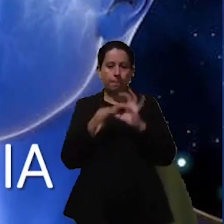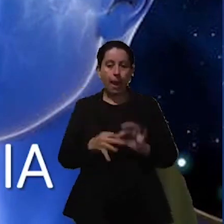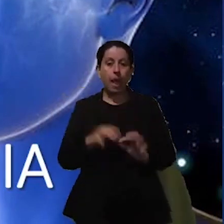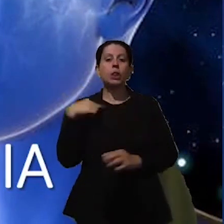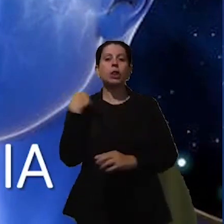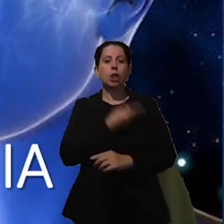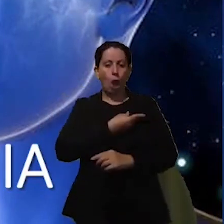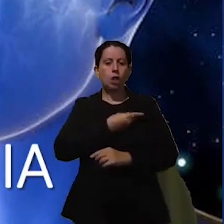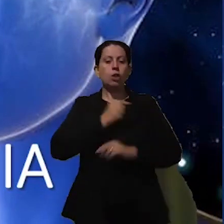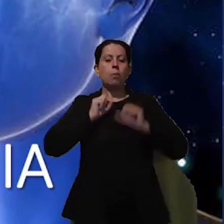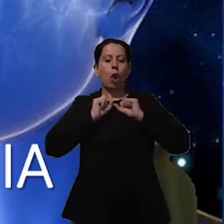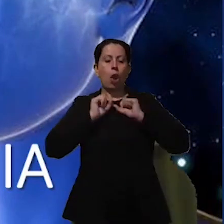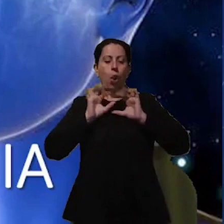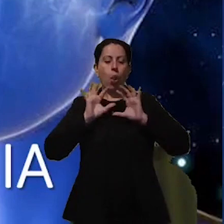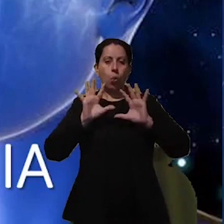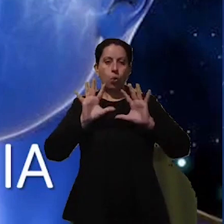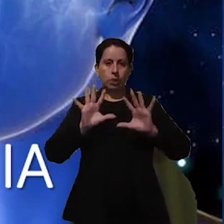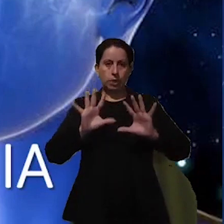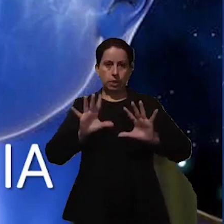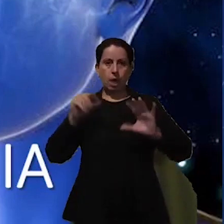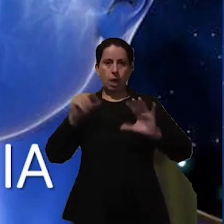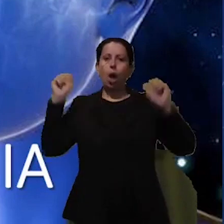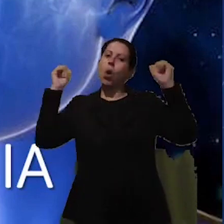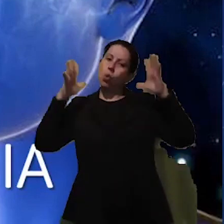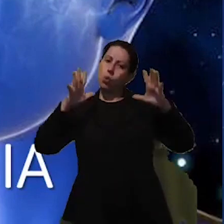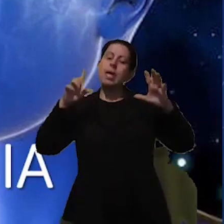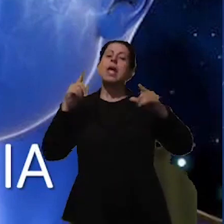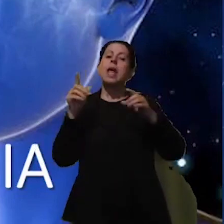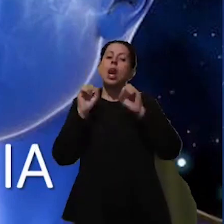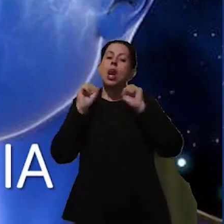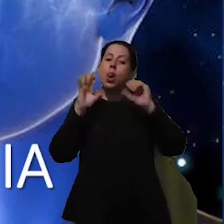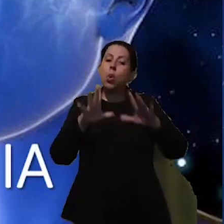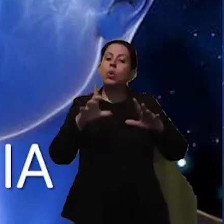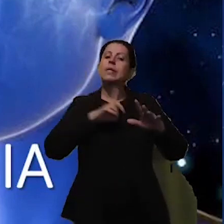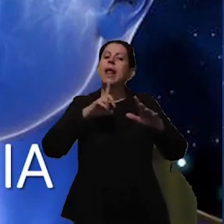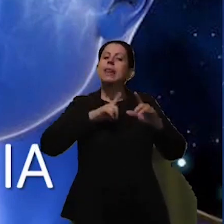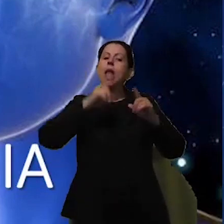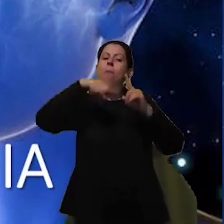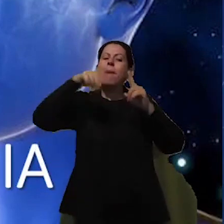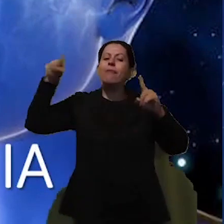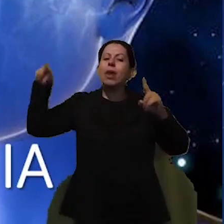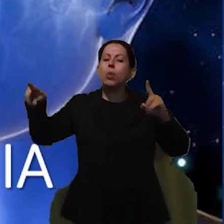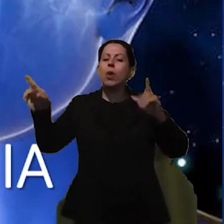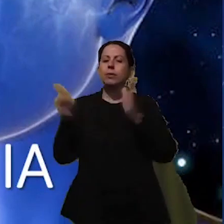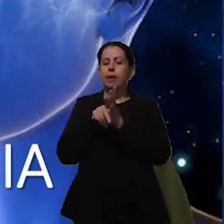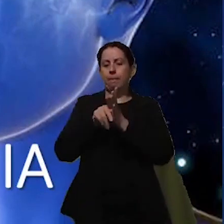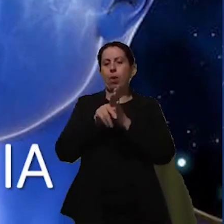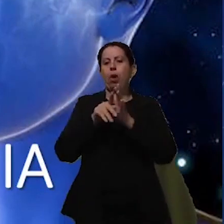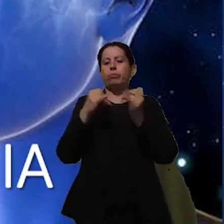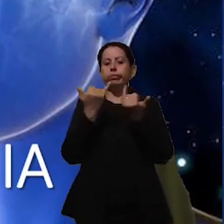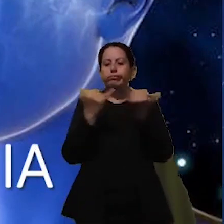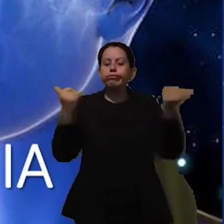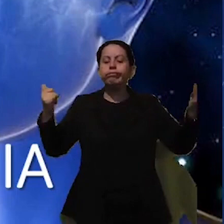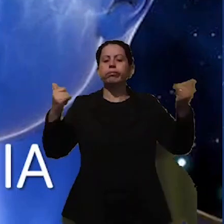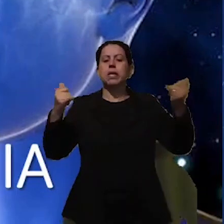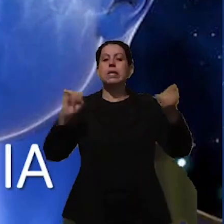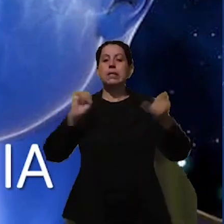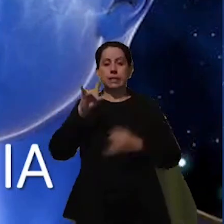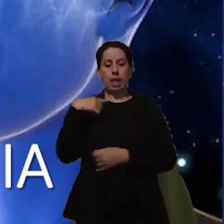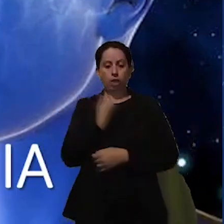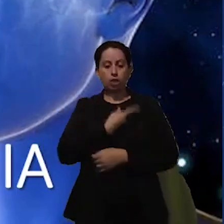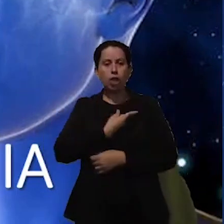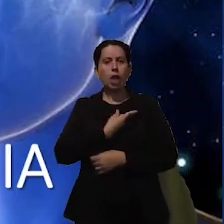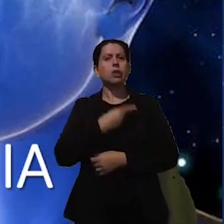vibra. Luz vibra numa determinada frequência eletromagnética. Se somos espíritos, somos